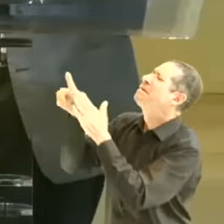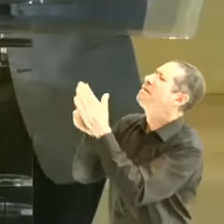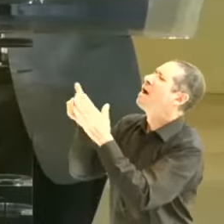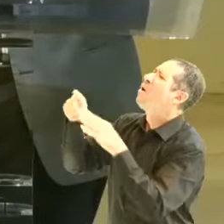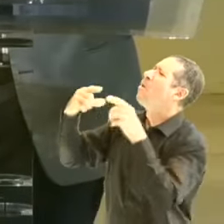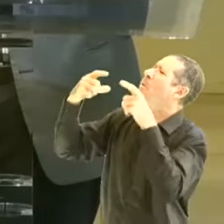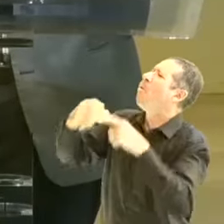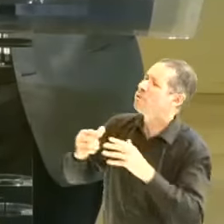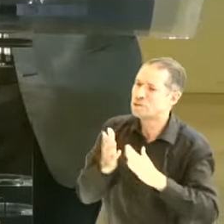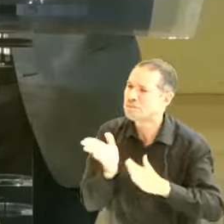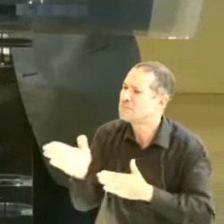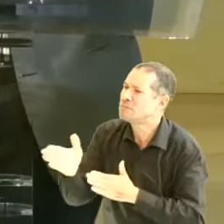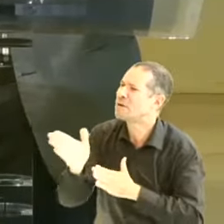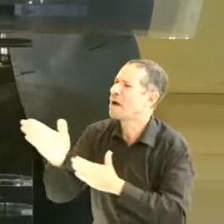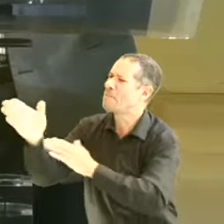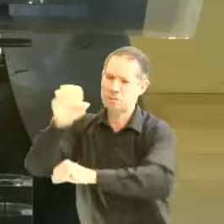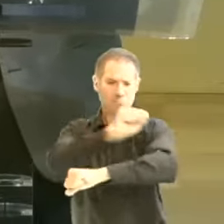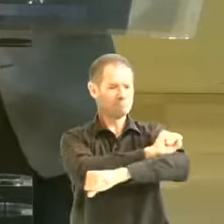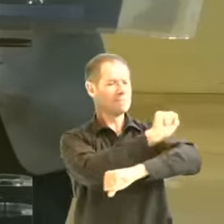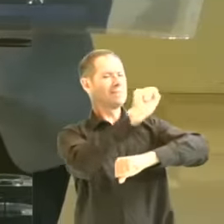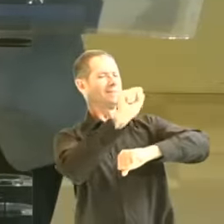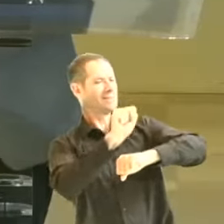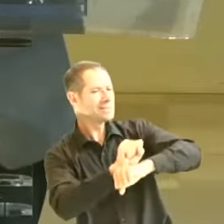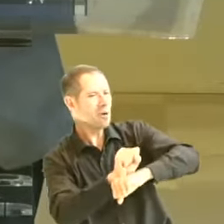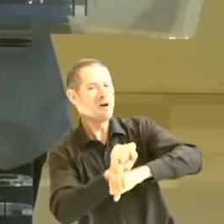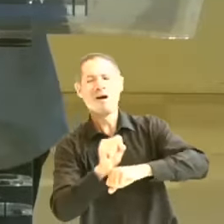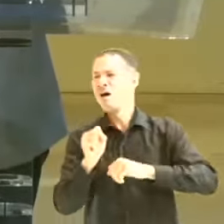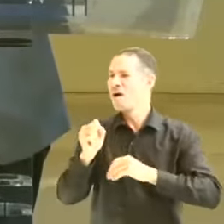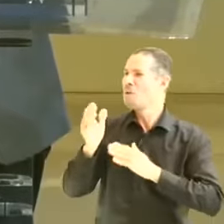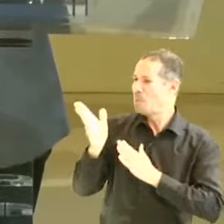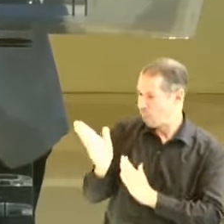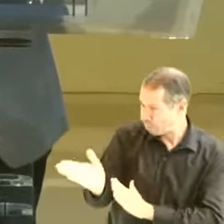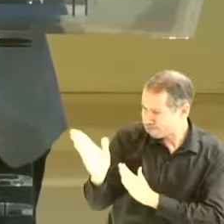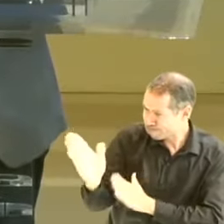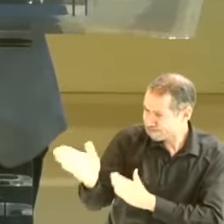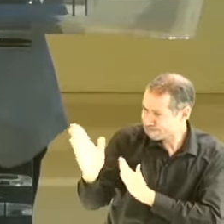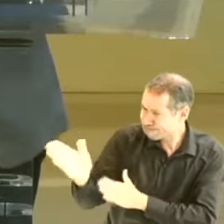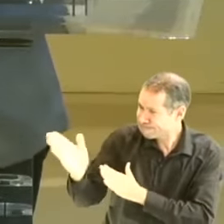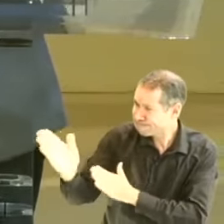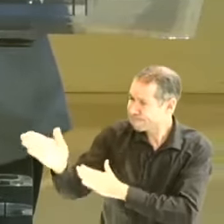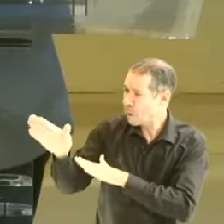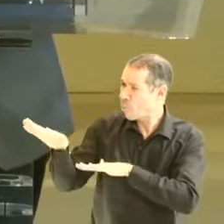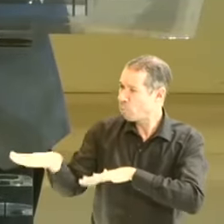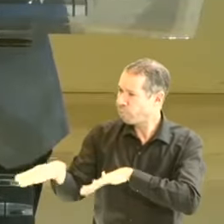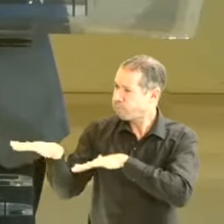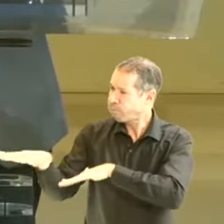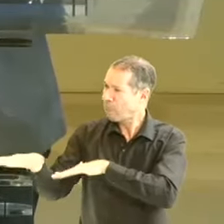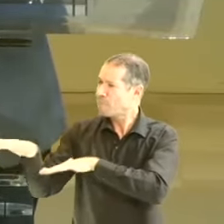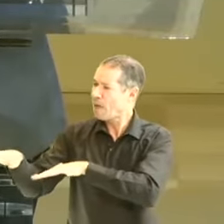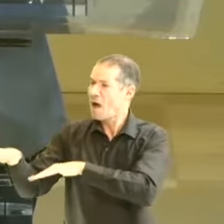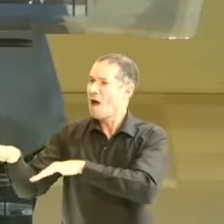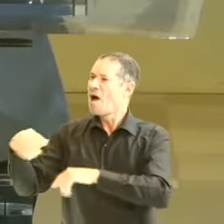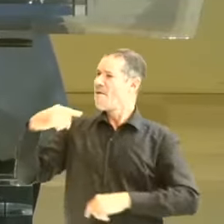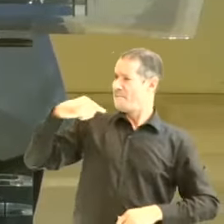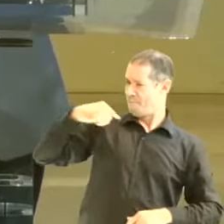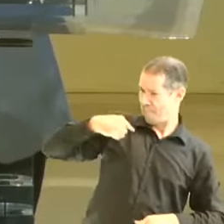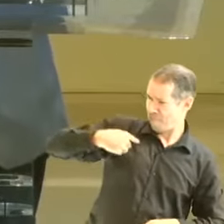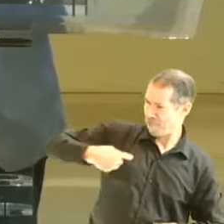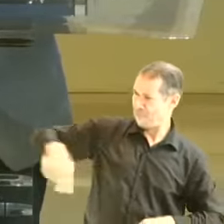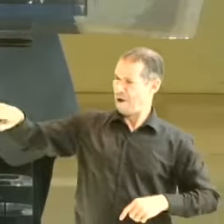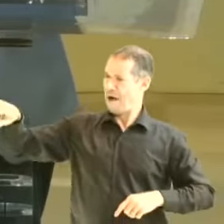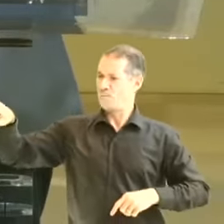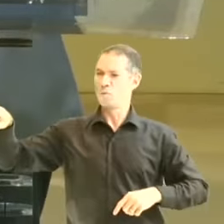onde é o caminho para Sião, e vão seguir nessa direção, e vão dizer assim, vamos